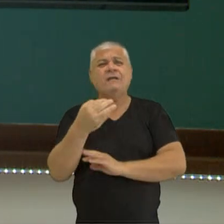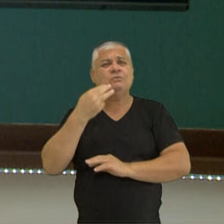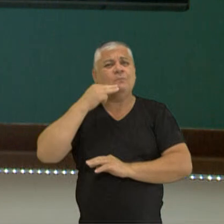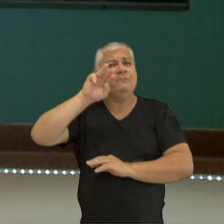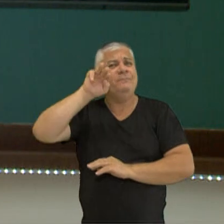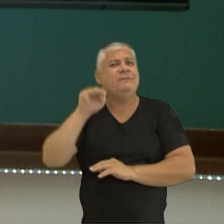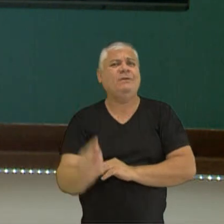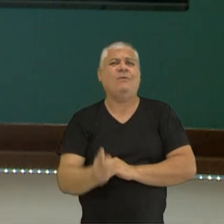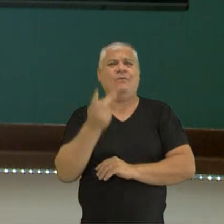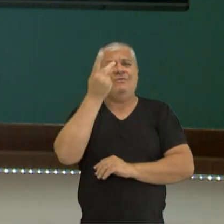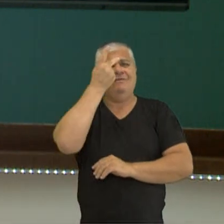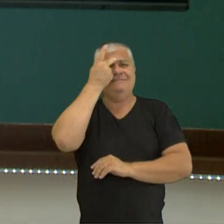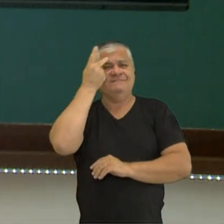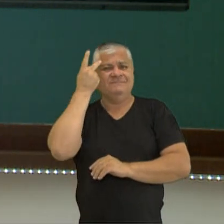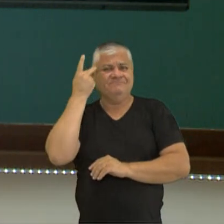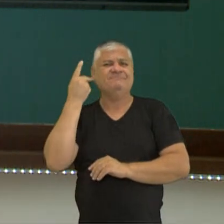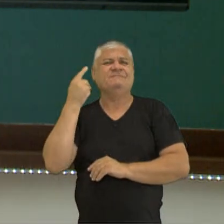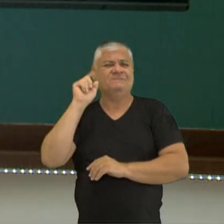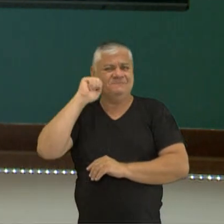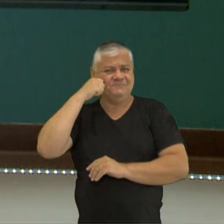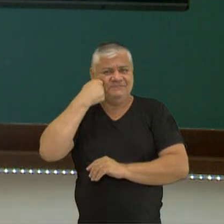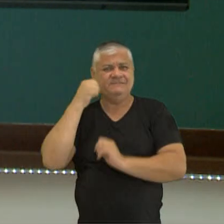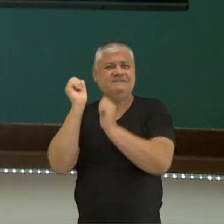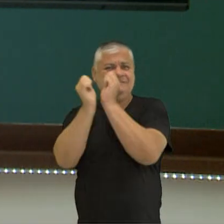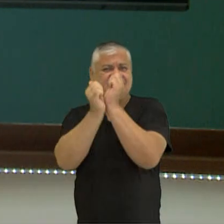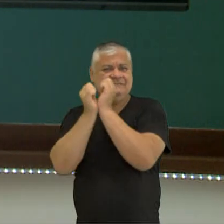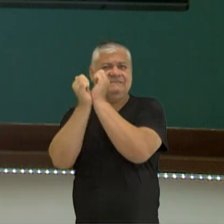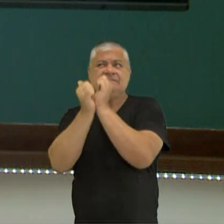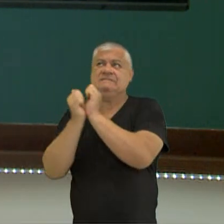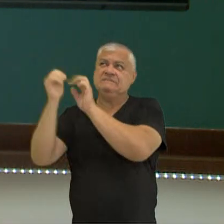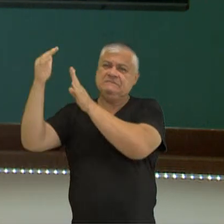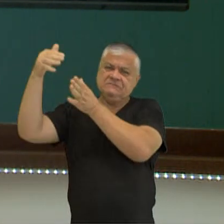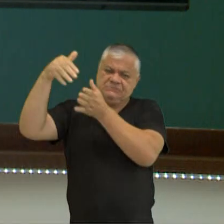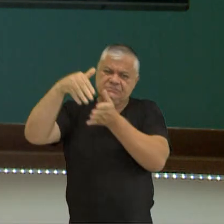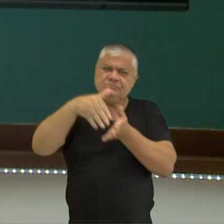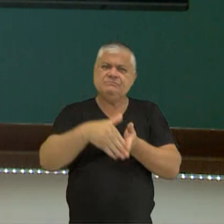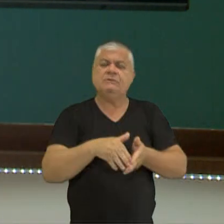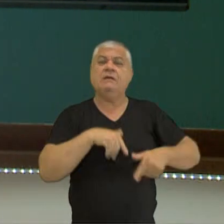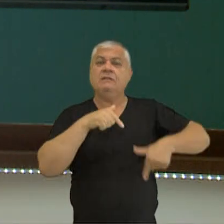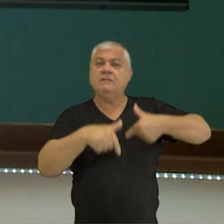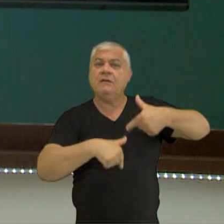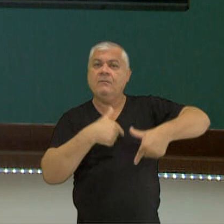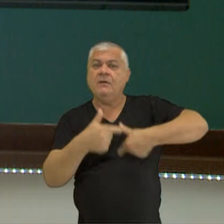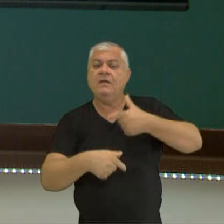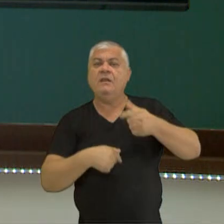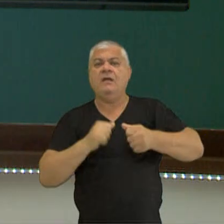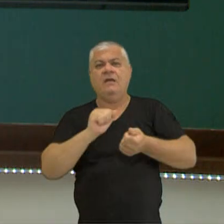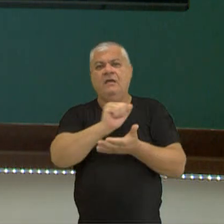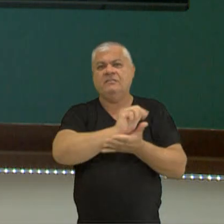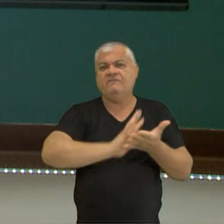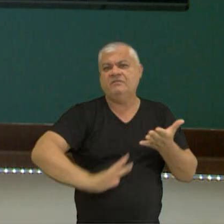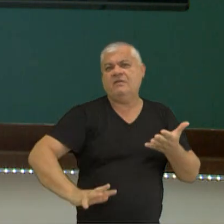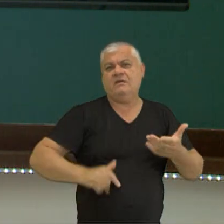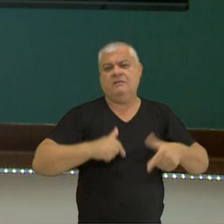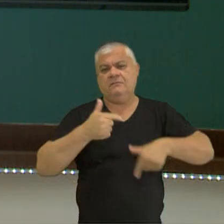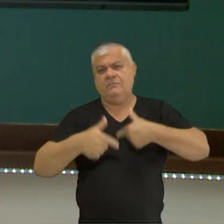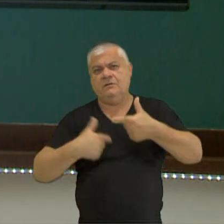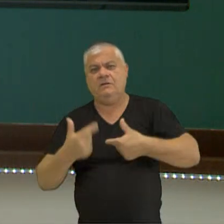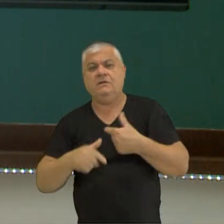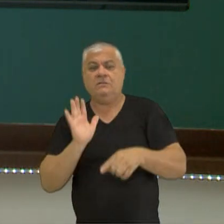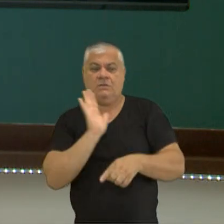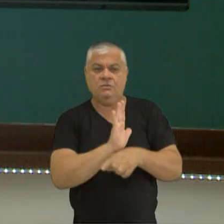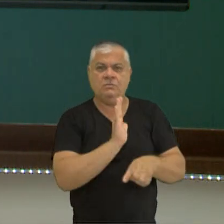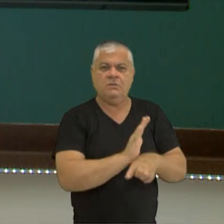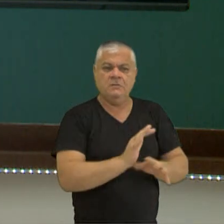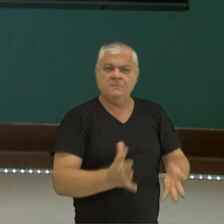de população trazida para o nosso território, para trabalhar em algumas atividades, desenvolvendo inclusive a